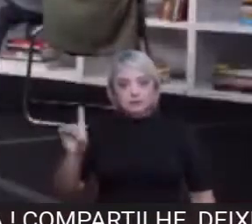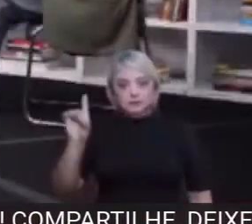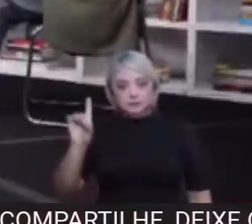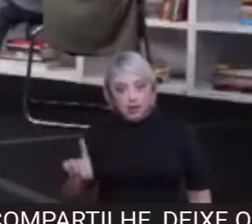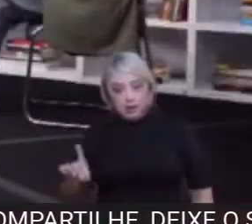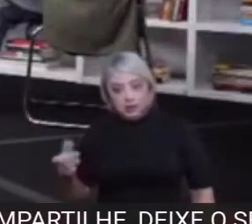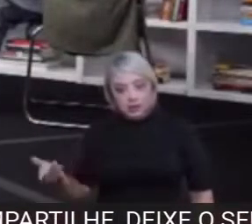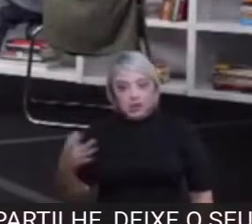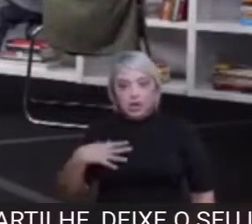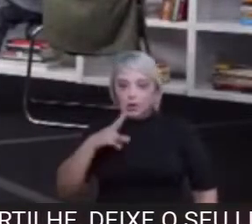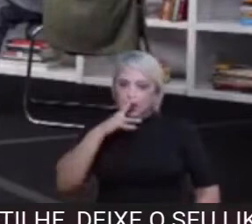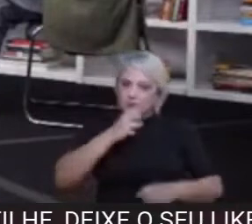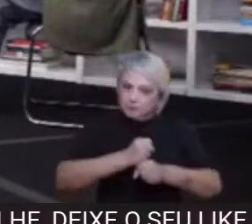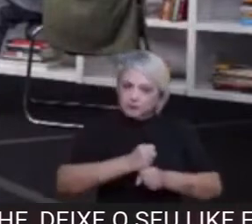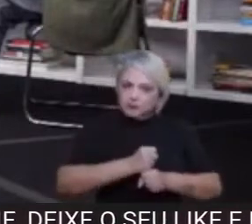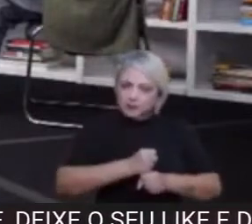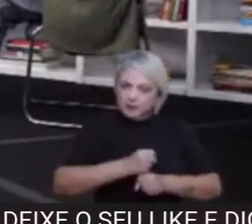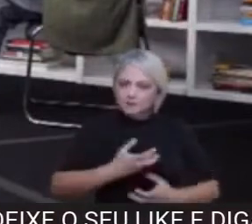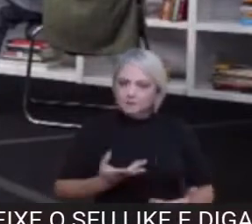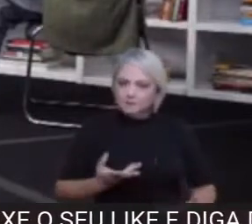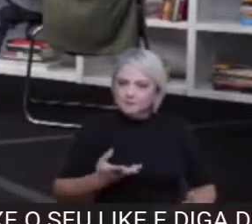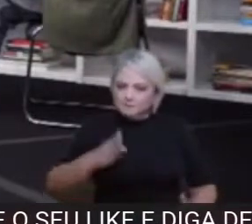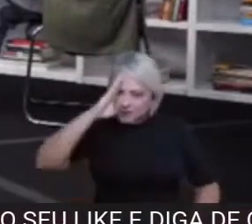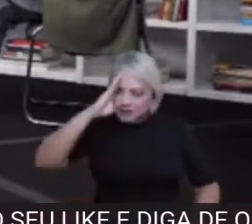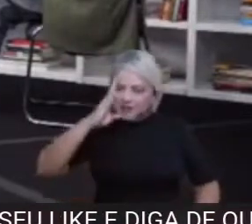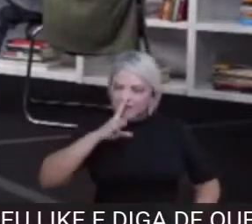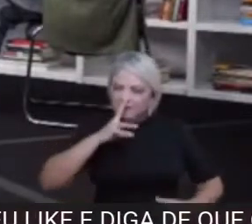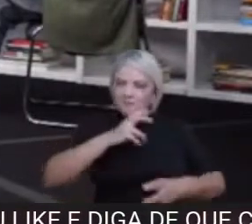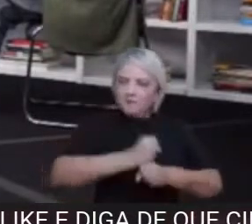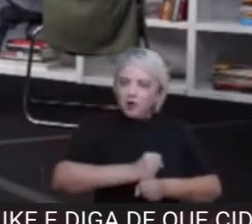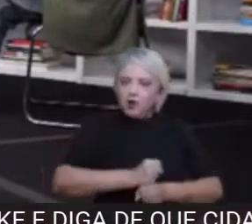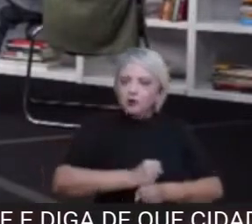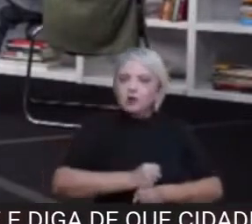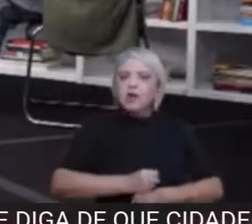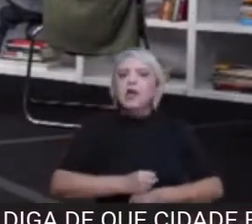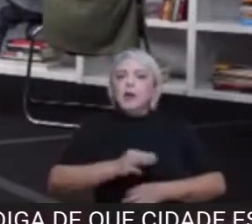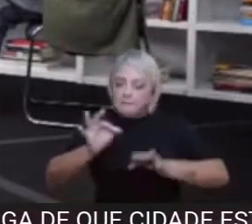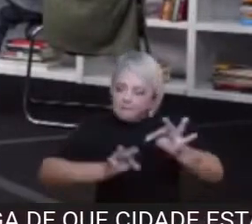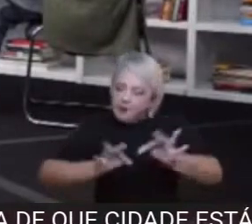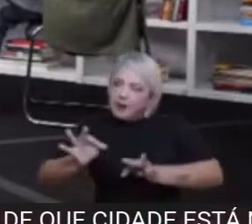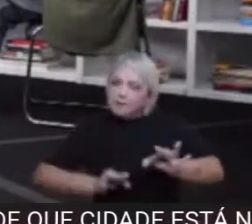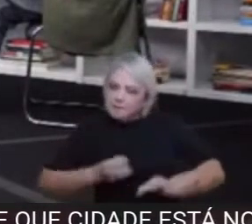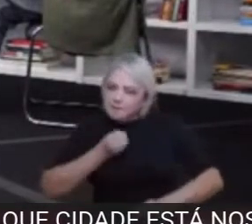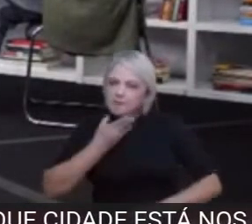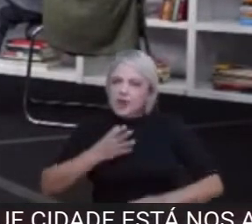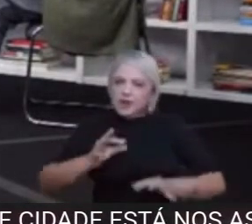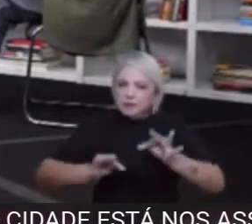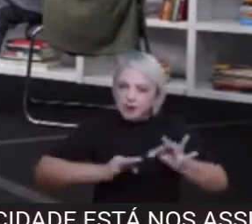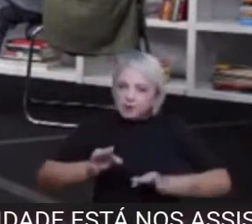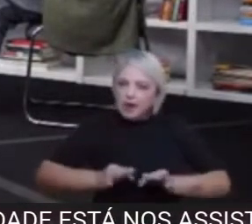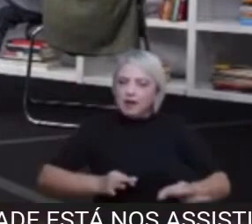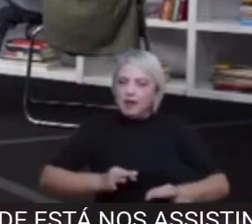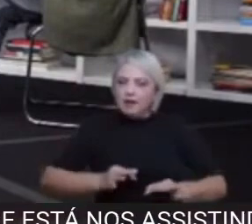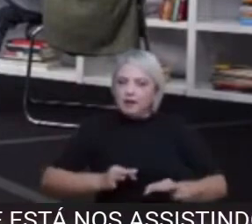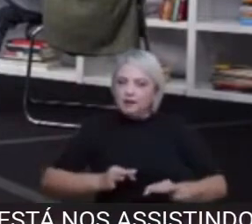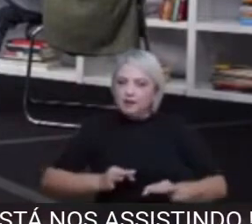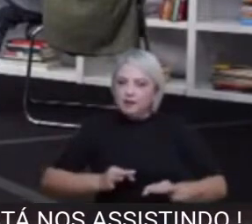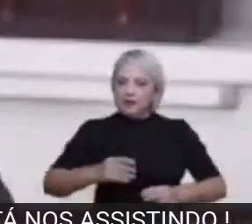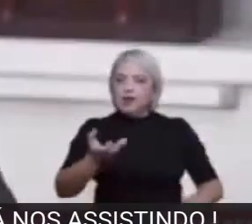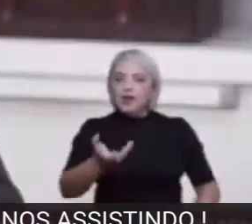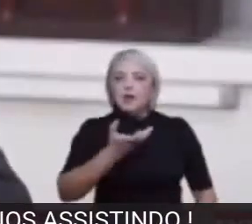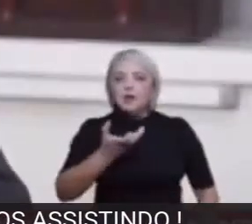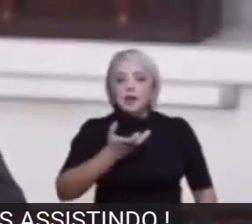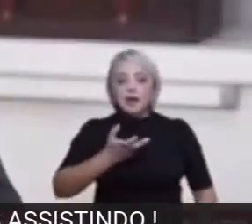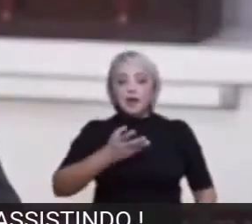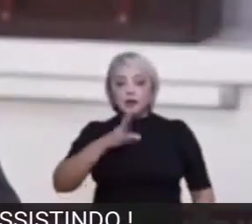fortes. Eu quero Forças Armadas bem preparadas e bem armadas. Sabe? Eu quero as Forças Armadas